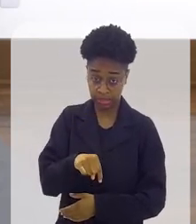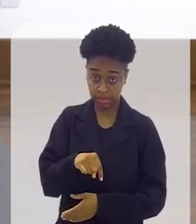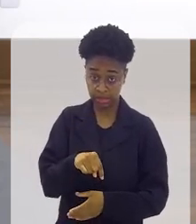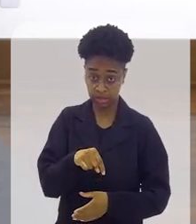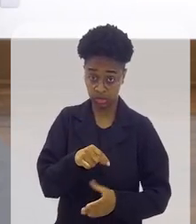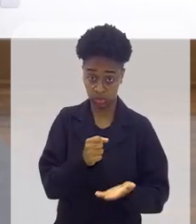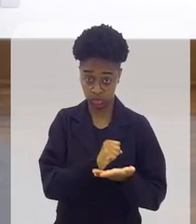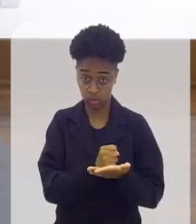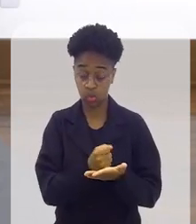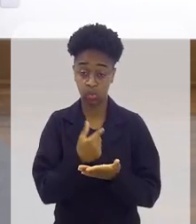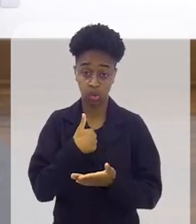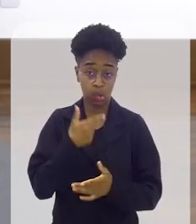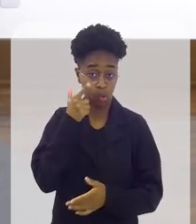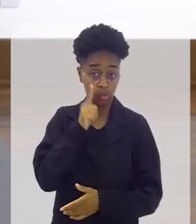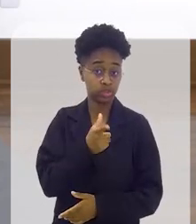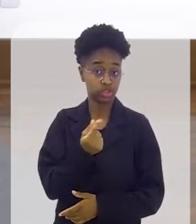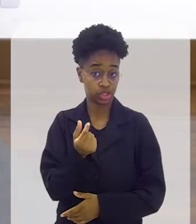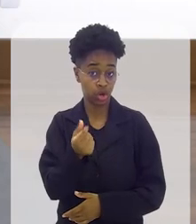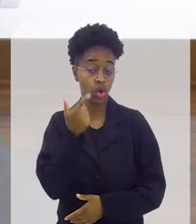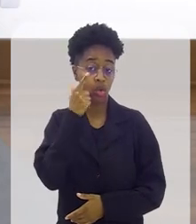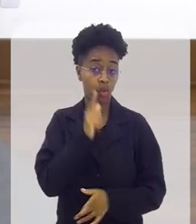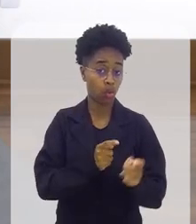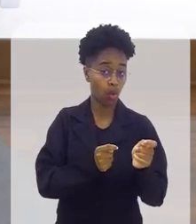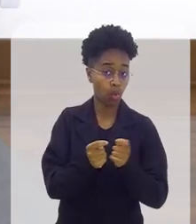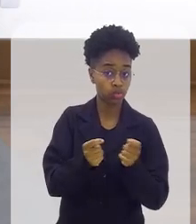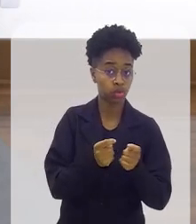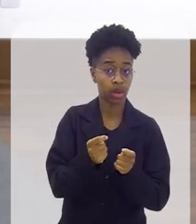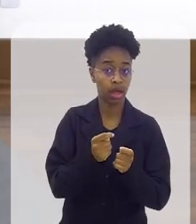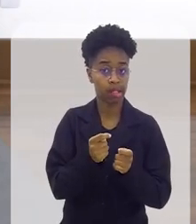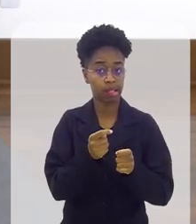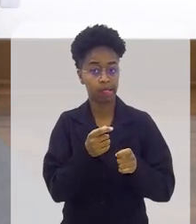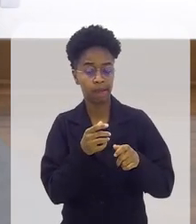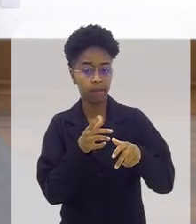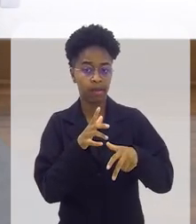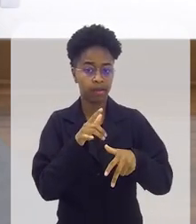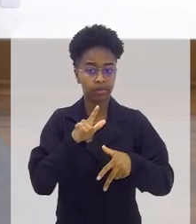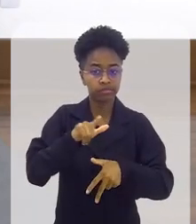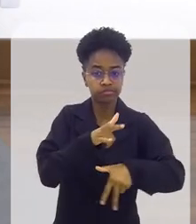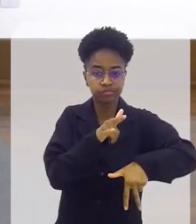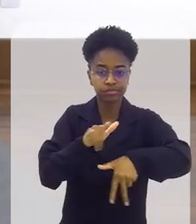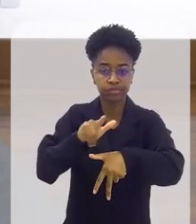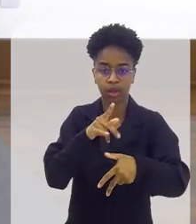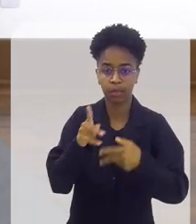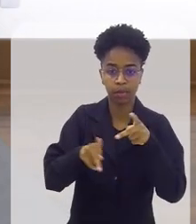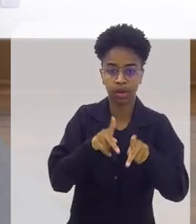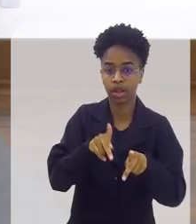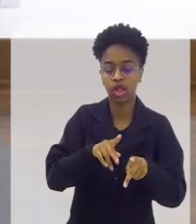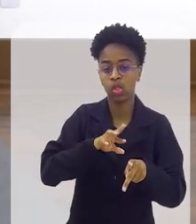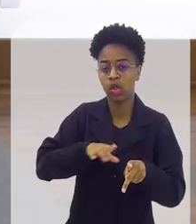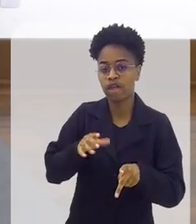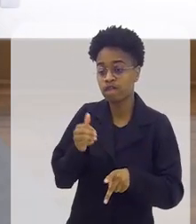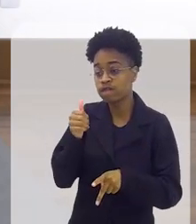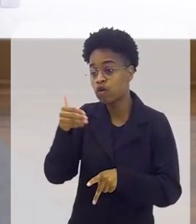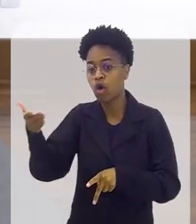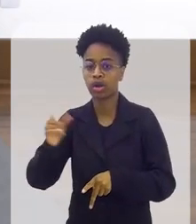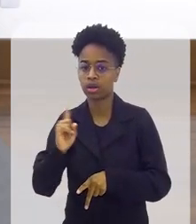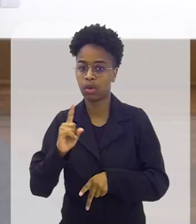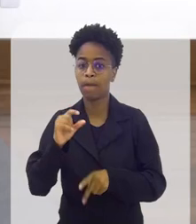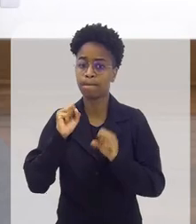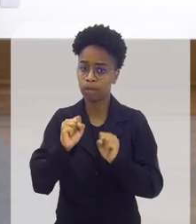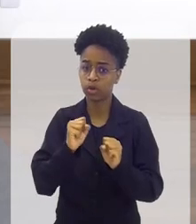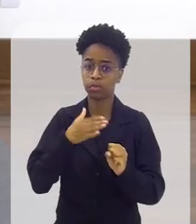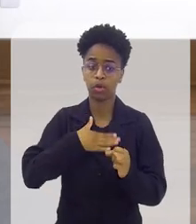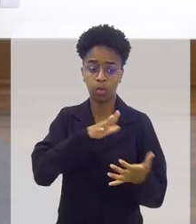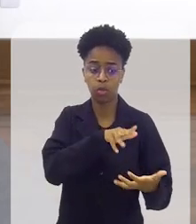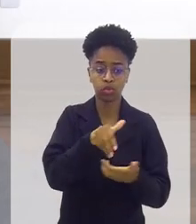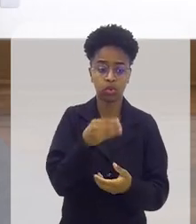dentro eu ganho dinheiro, aqui dentro eu consigo controlar um público em massa também. Não é só do lado de fora. Você quer um outdoor? Coloca